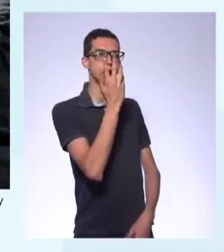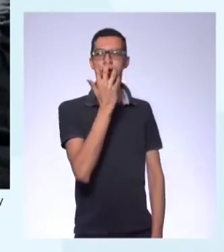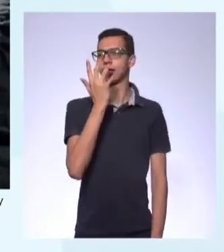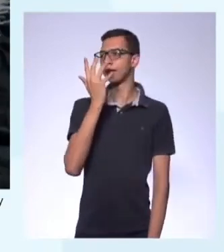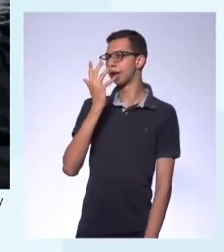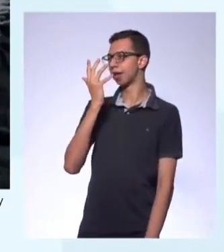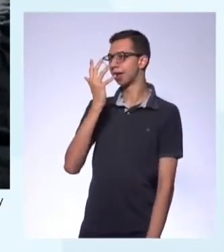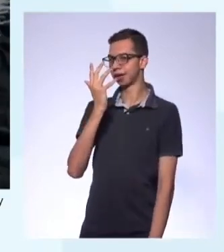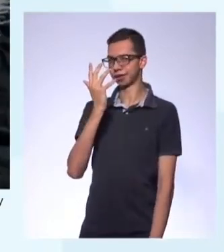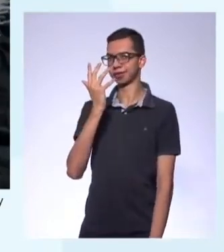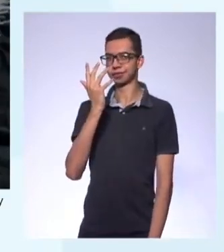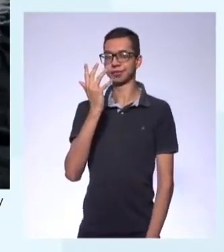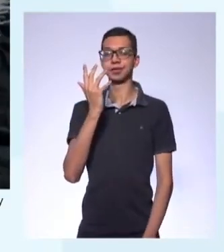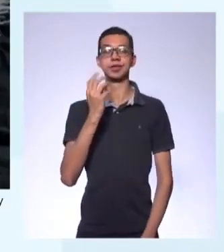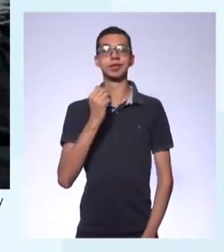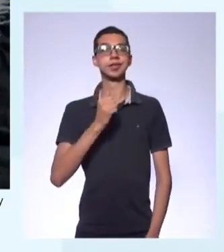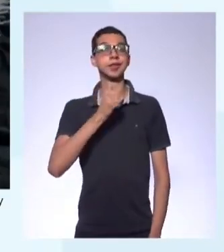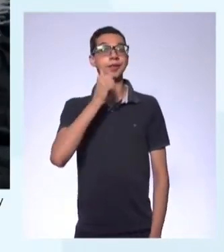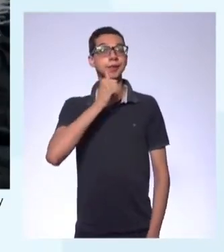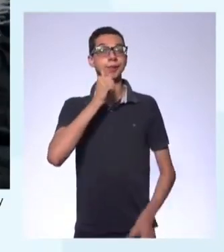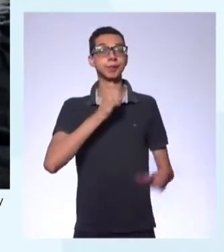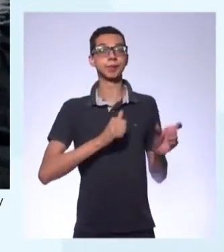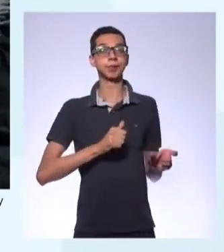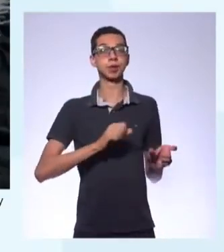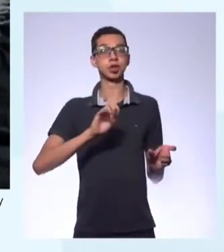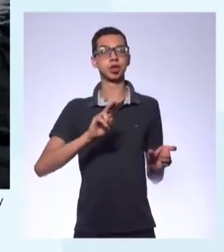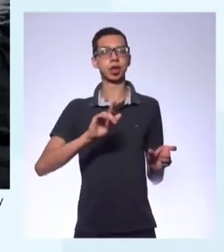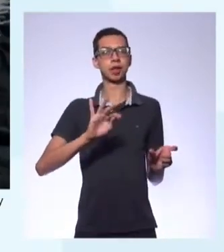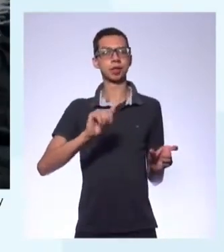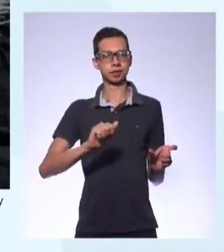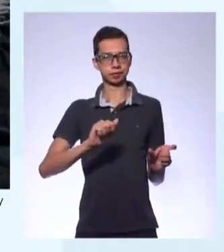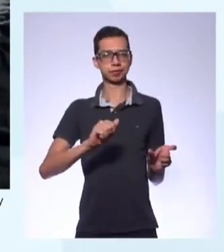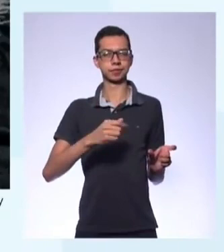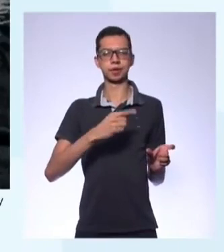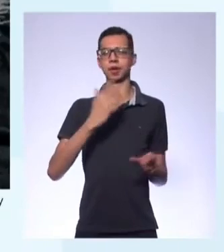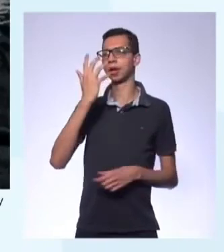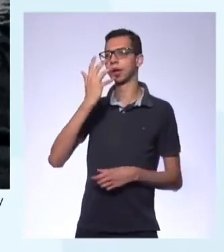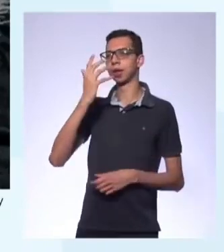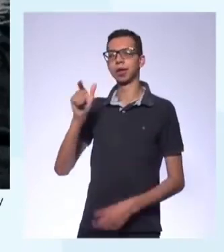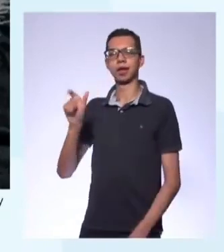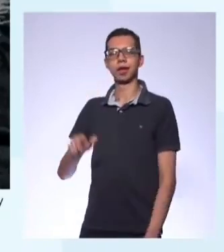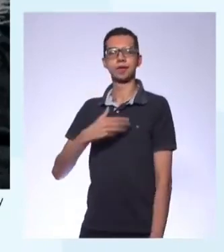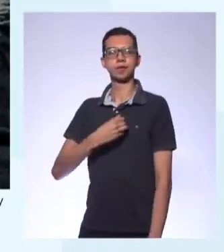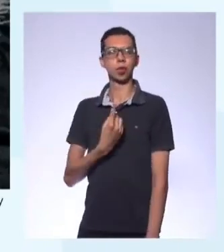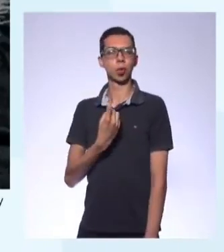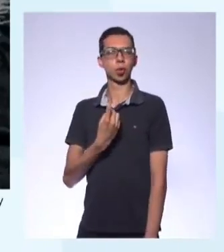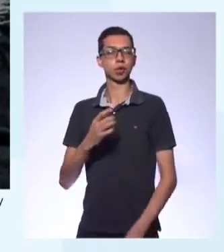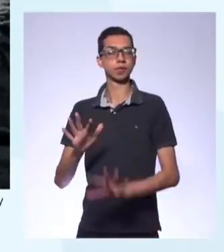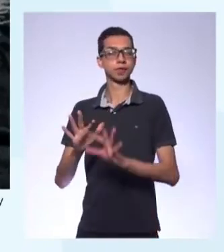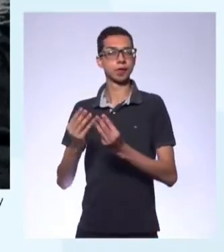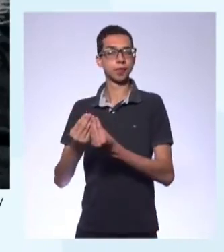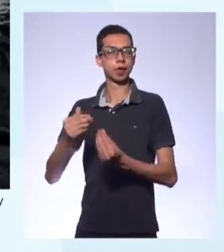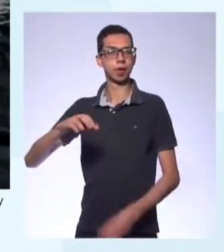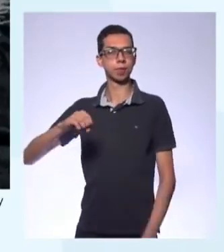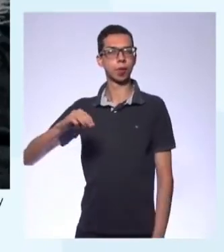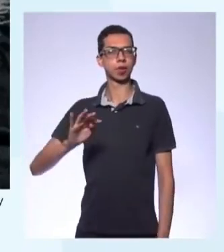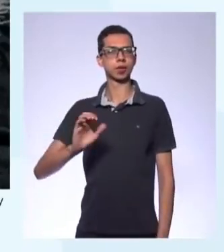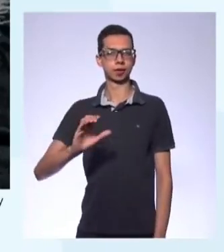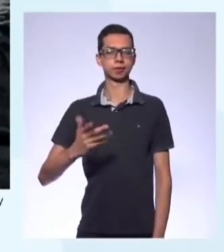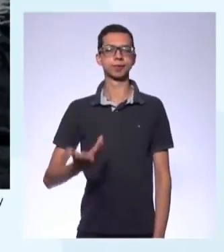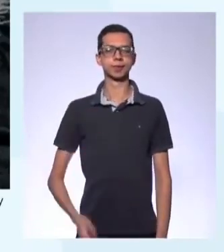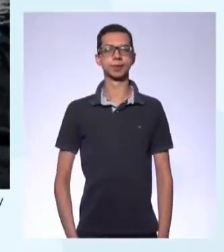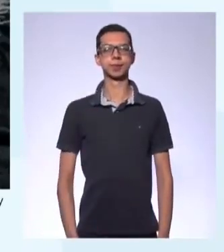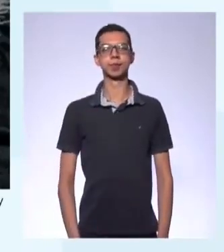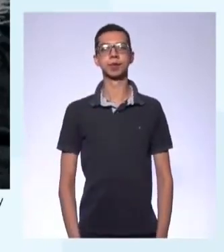se apaixona por Romeu, filho único da família Montecchio. O texto teatral de Romeu e Julieta é composto